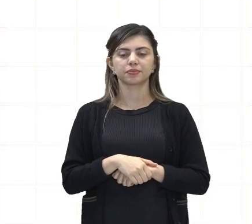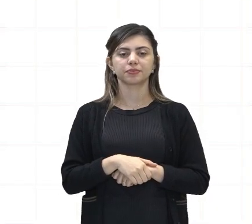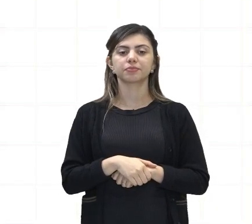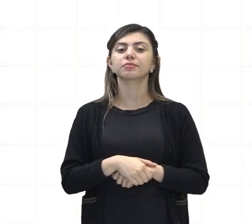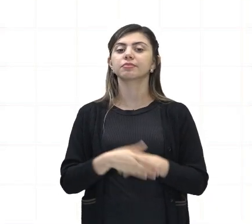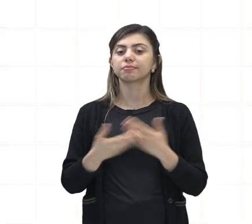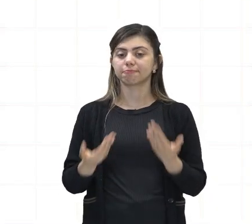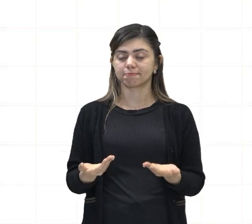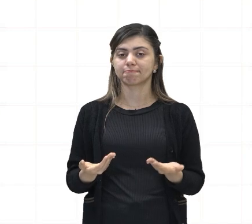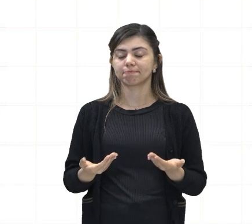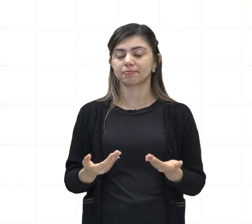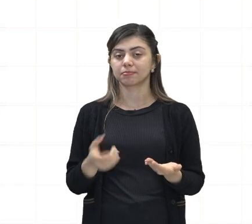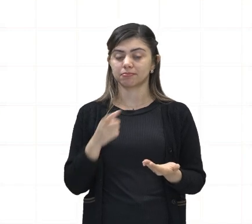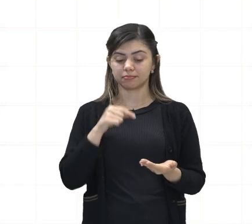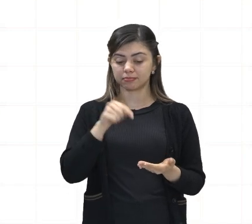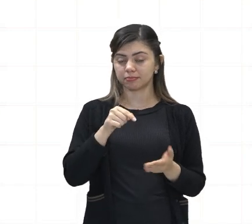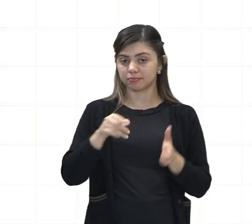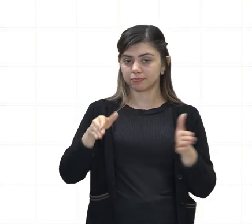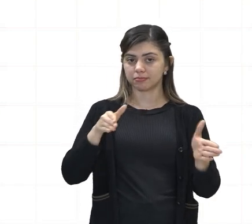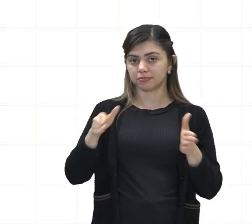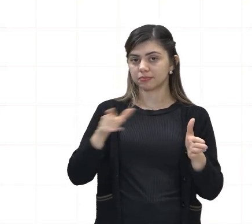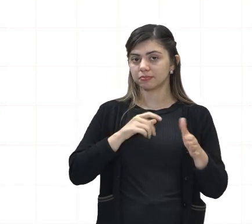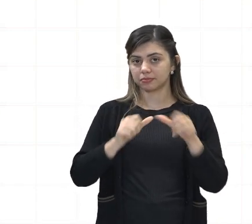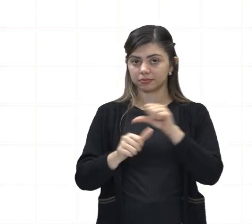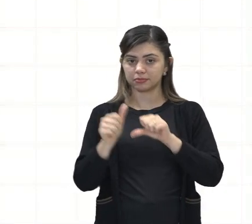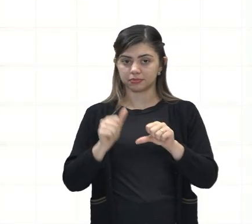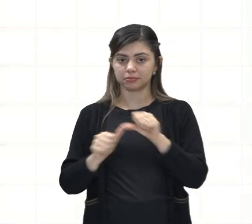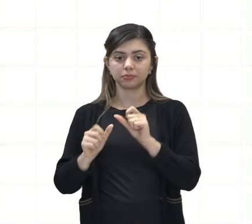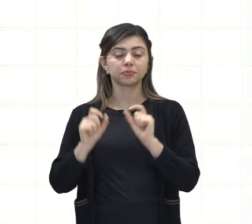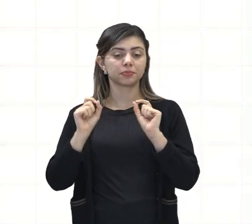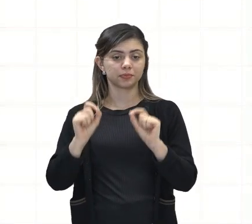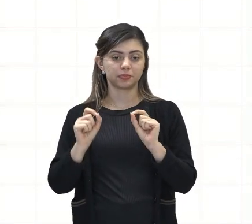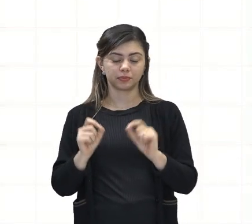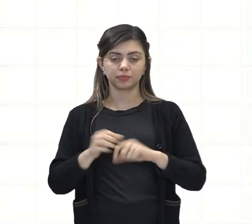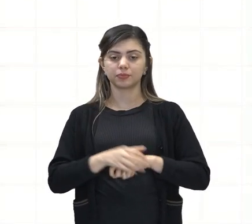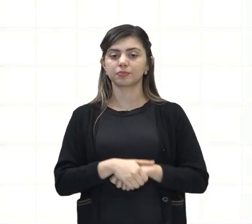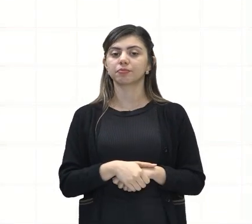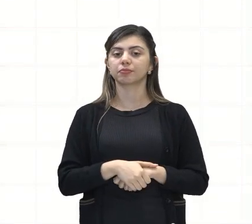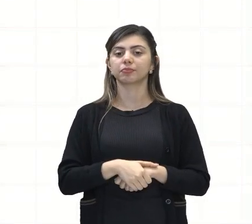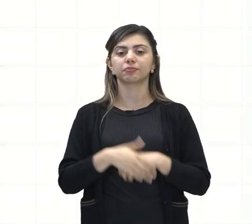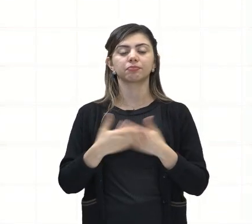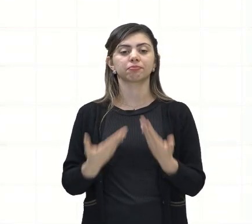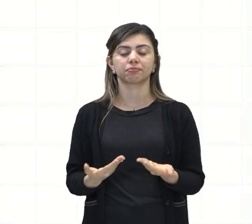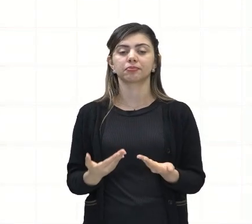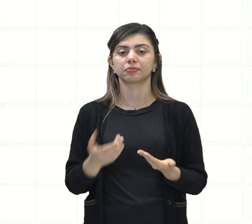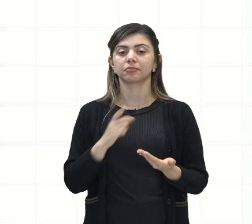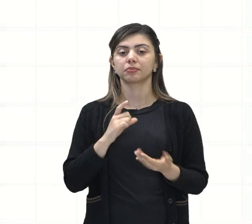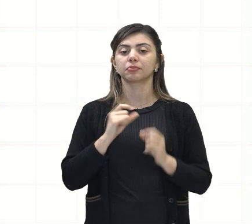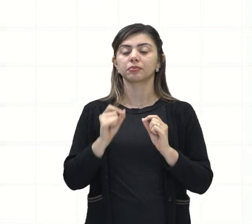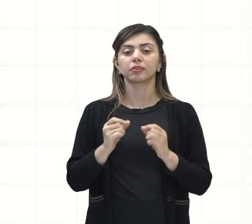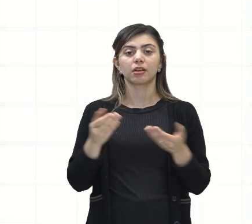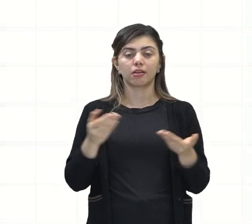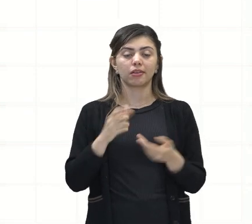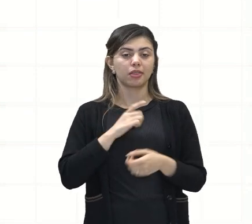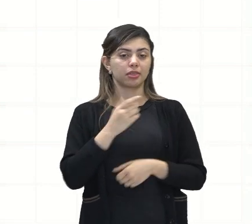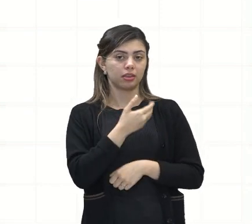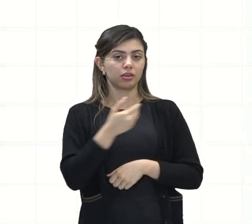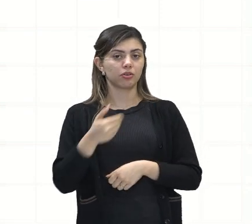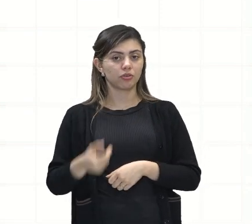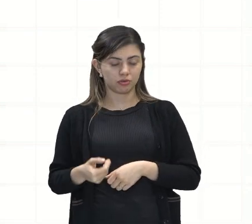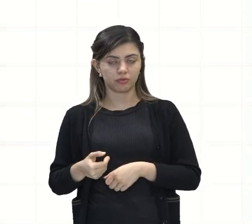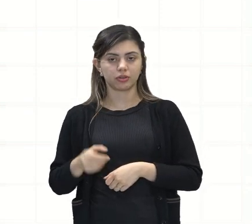É dentro desse período de instabilidade, né, que Durante a regência trina